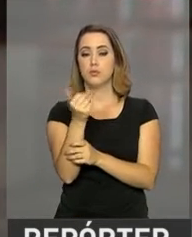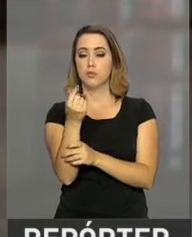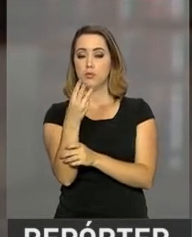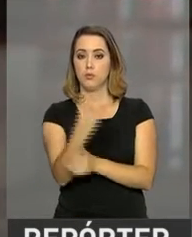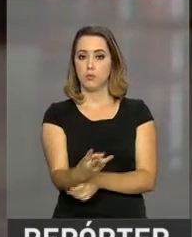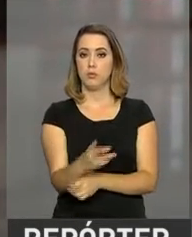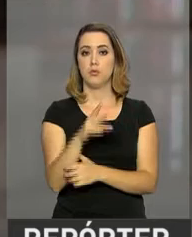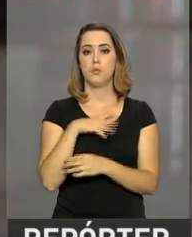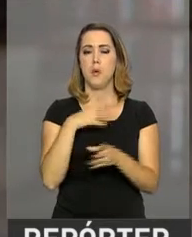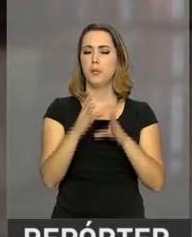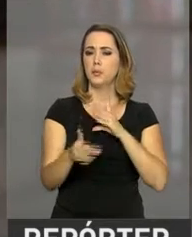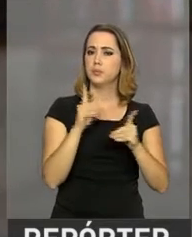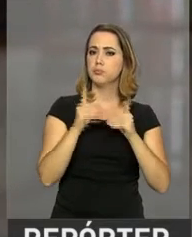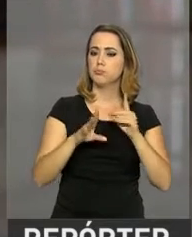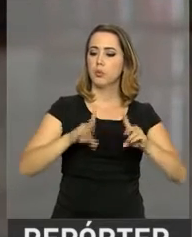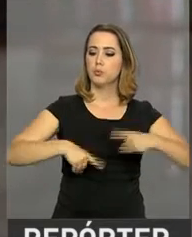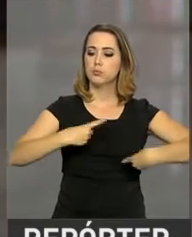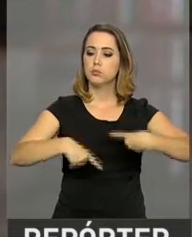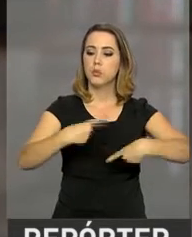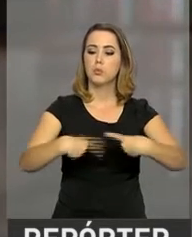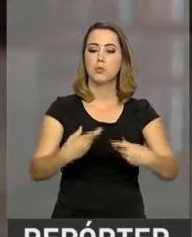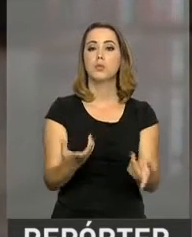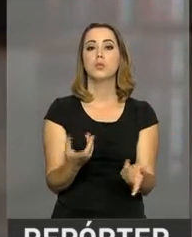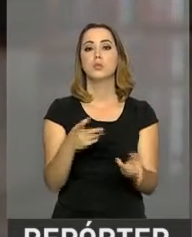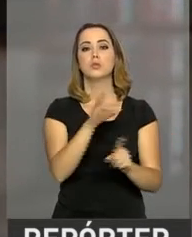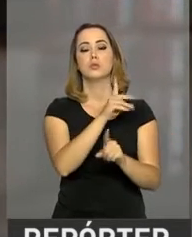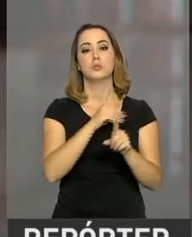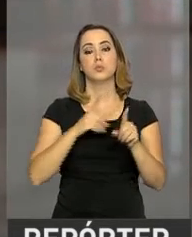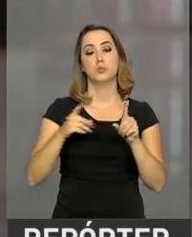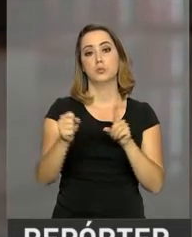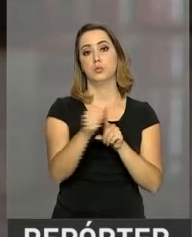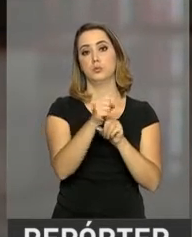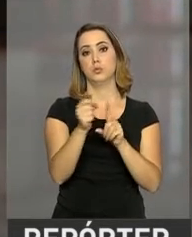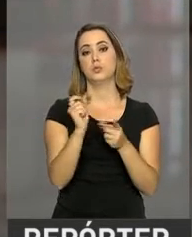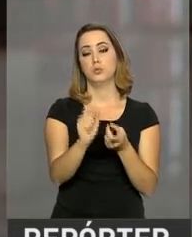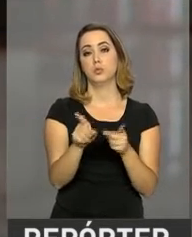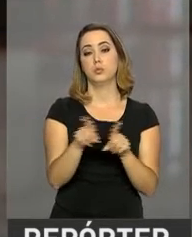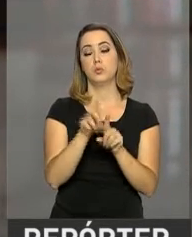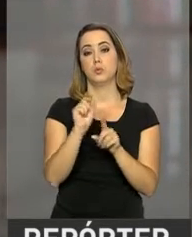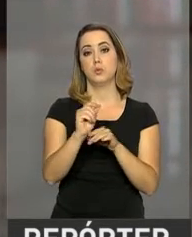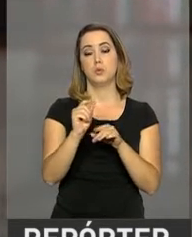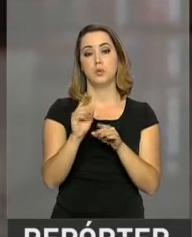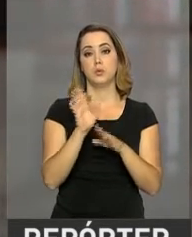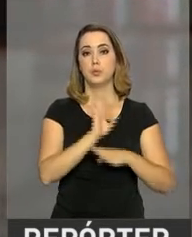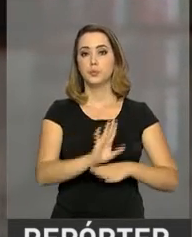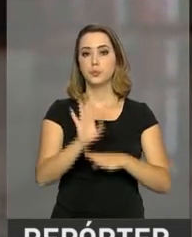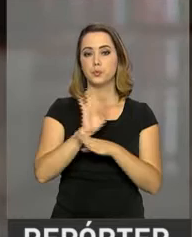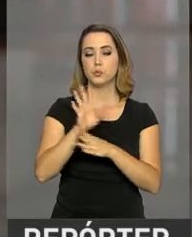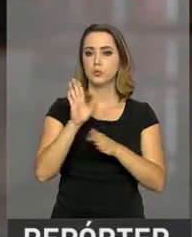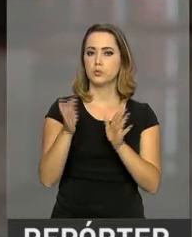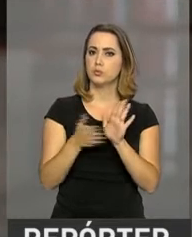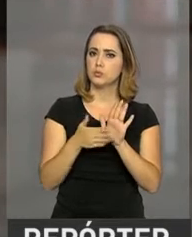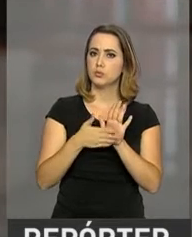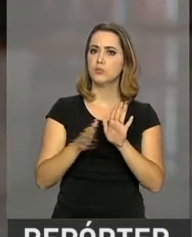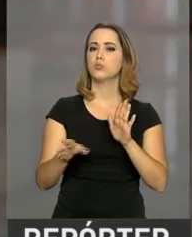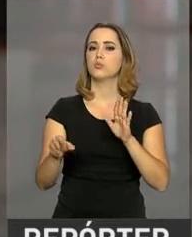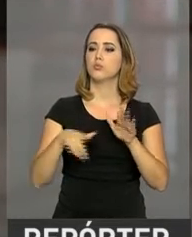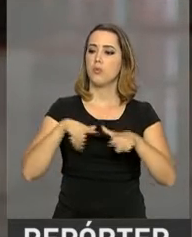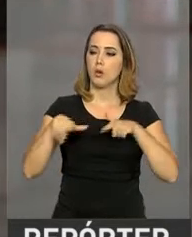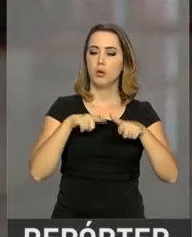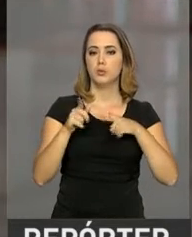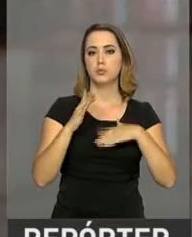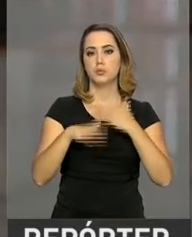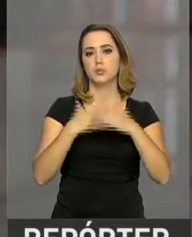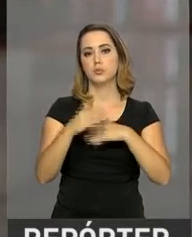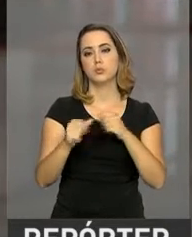discutir políticas públicas e propor medidas que ajudem no desenvolvimento do país ao todo 96 pessoas fazem parte do conselhão